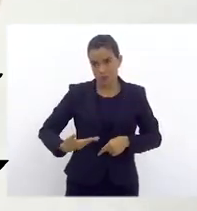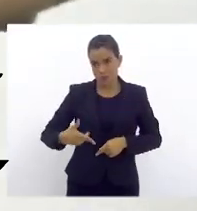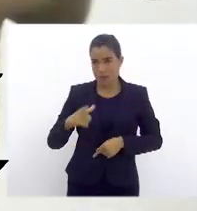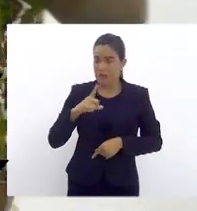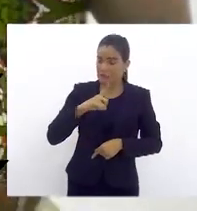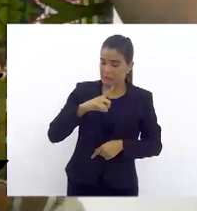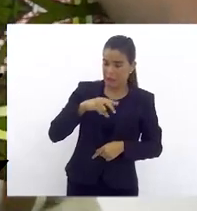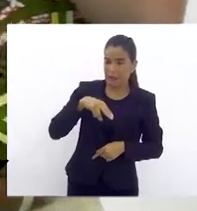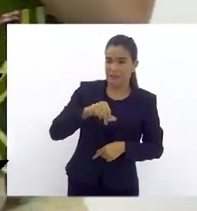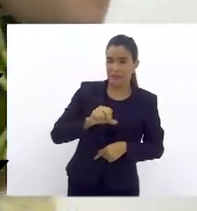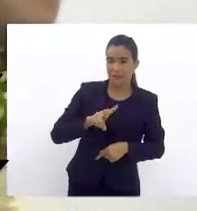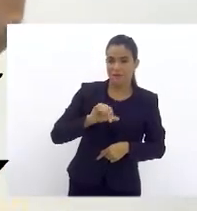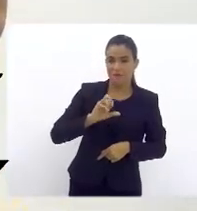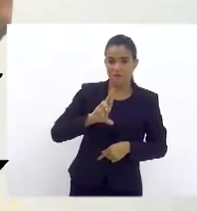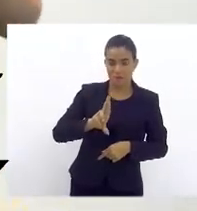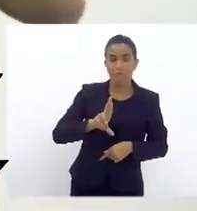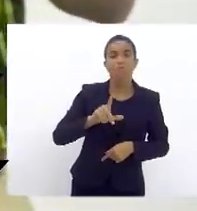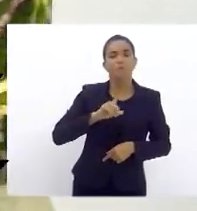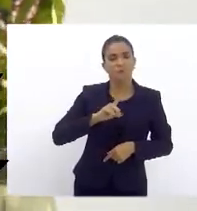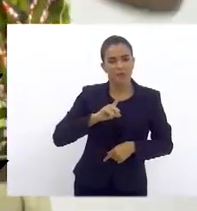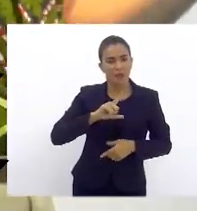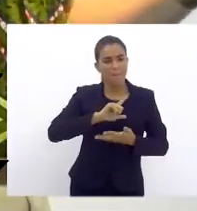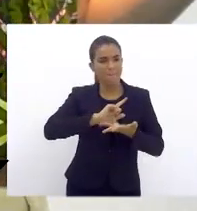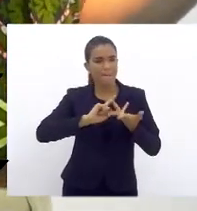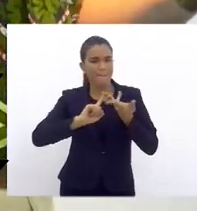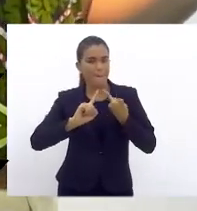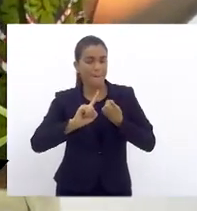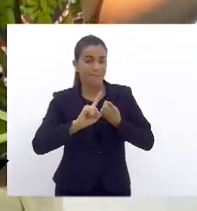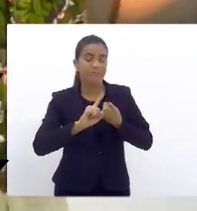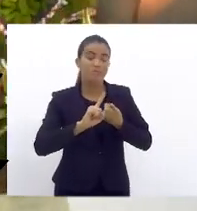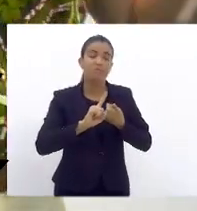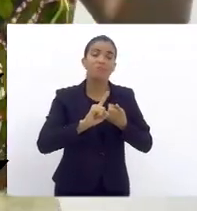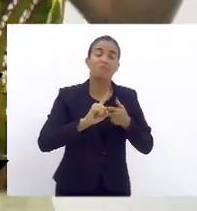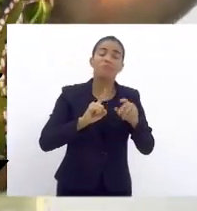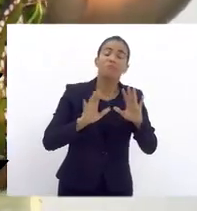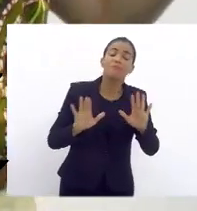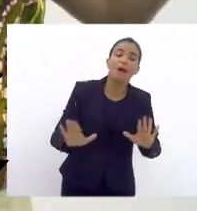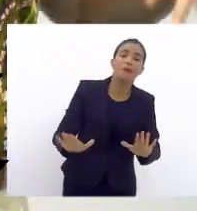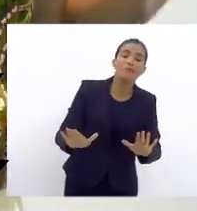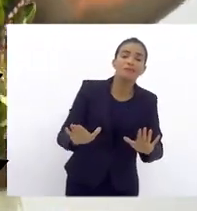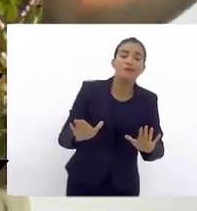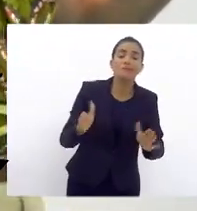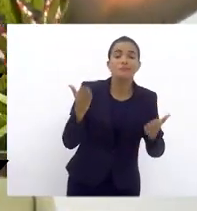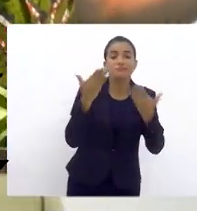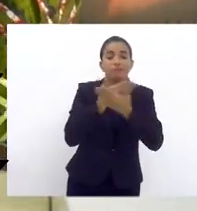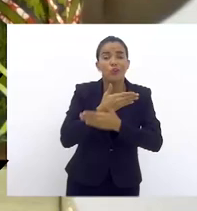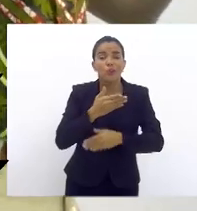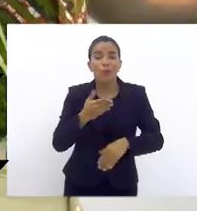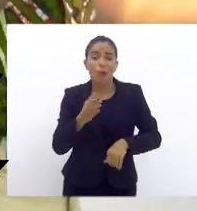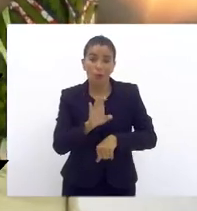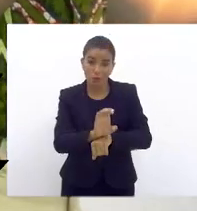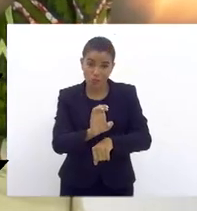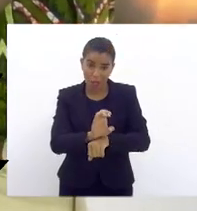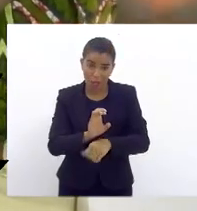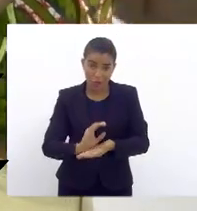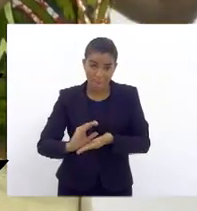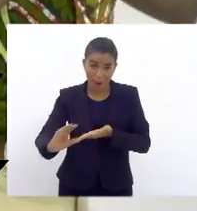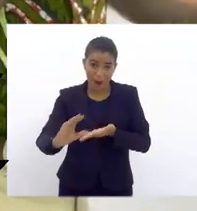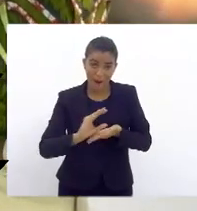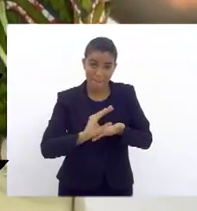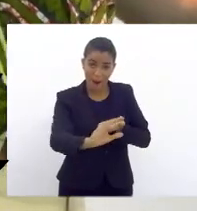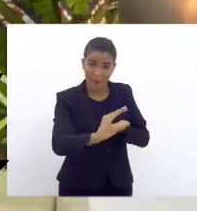existe Navi a gente vê que o nude tá aí a gente vê que existem algo que pode dar conta disso mas a gente tem um estado que aplica dinheiro